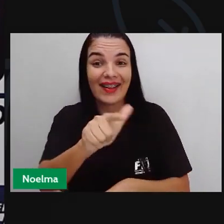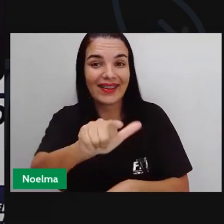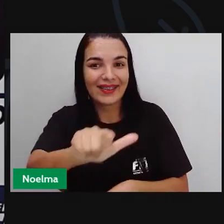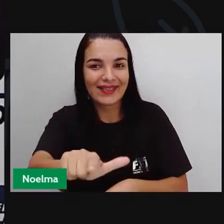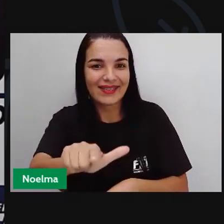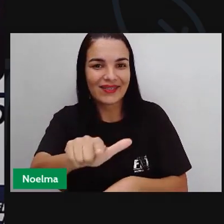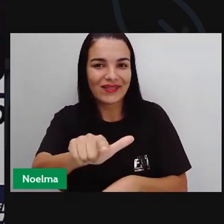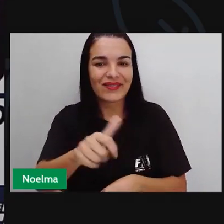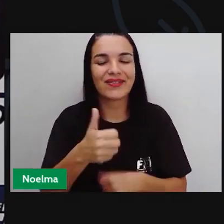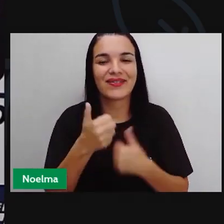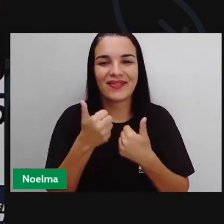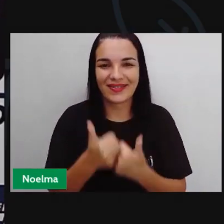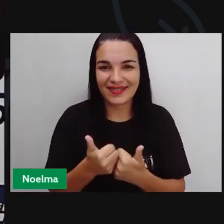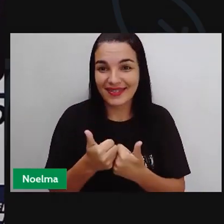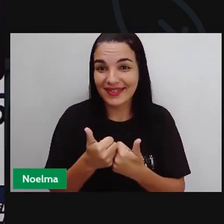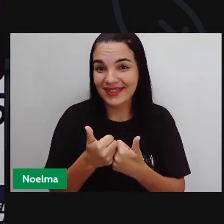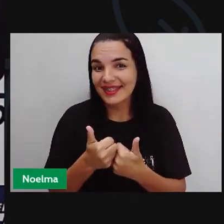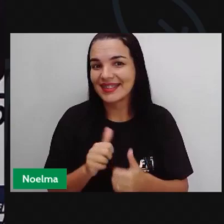neste canal.